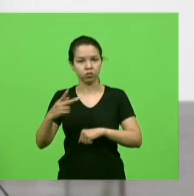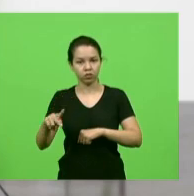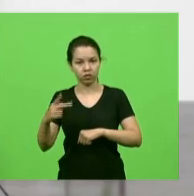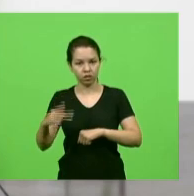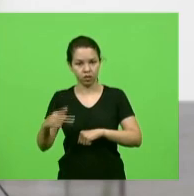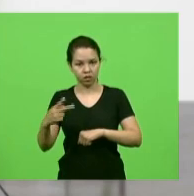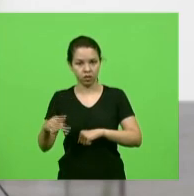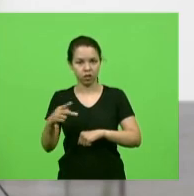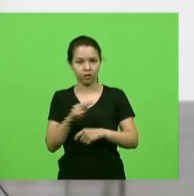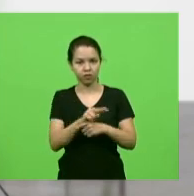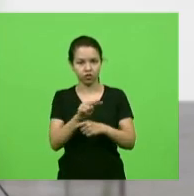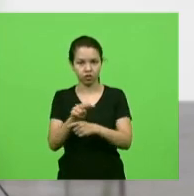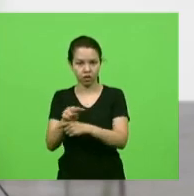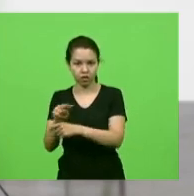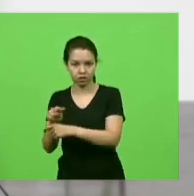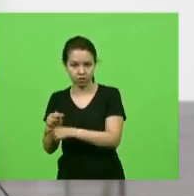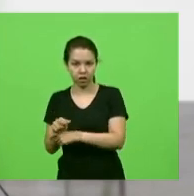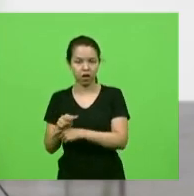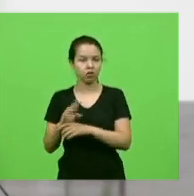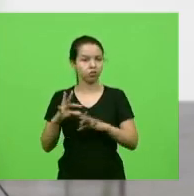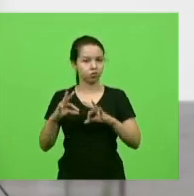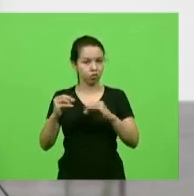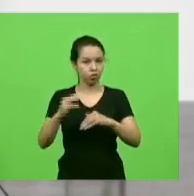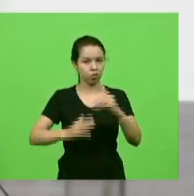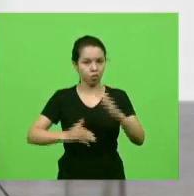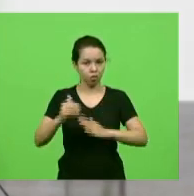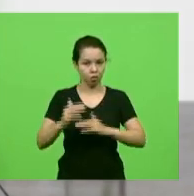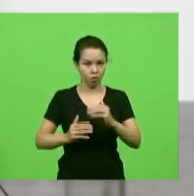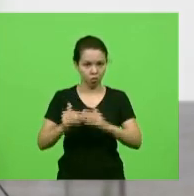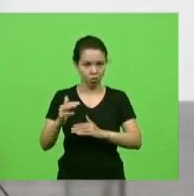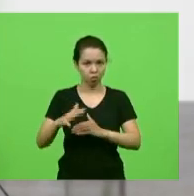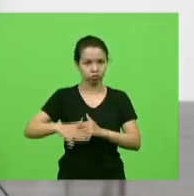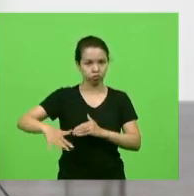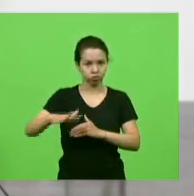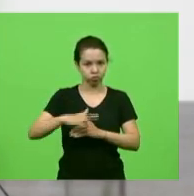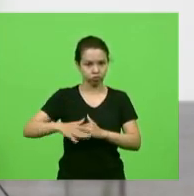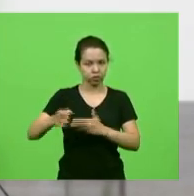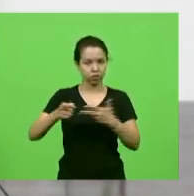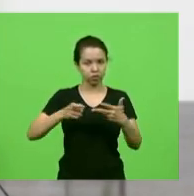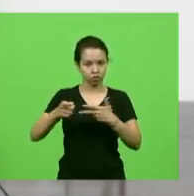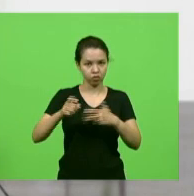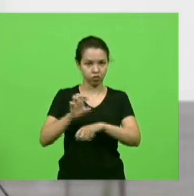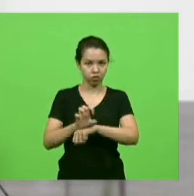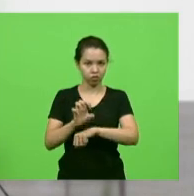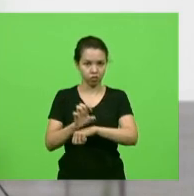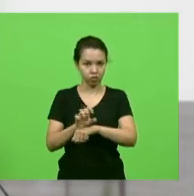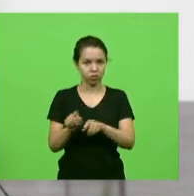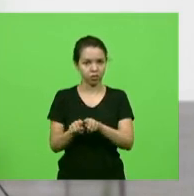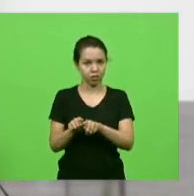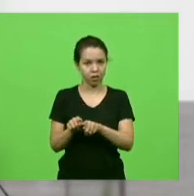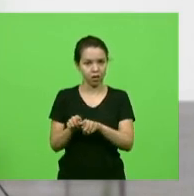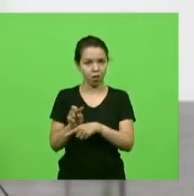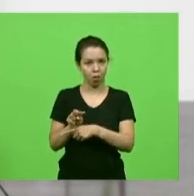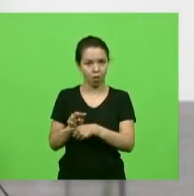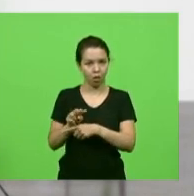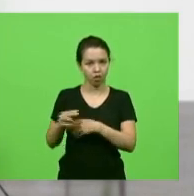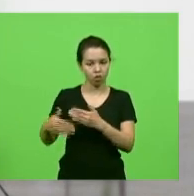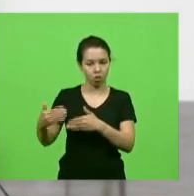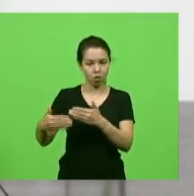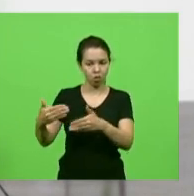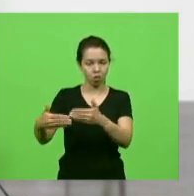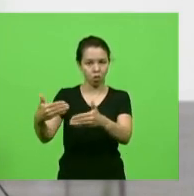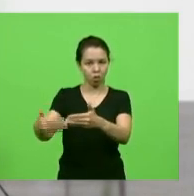do Executivo Estadual e acompanhar o desenvolvimento de todo o processo legislativo ou similar que